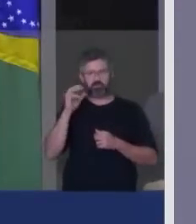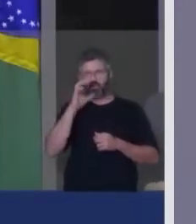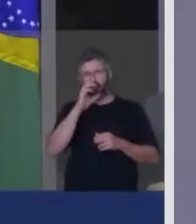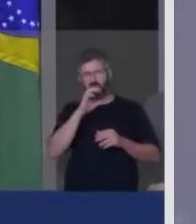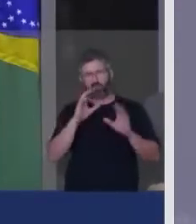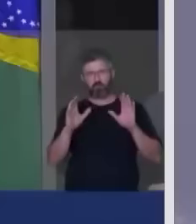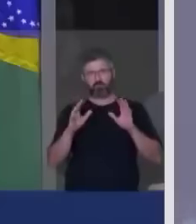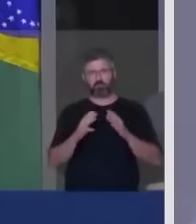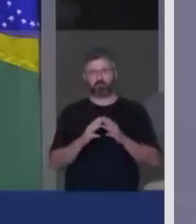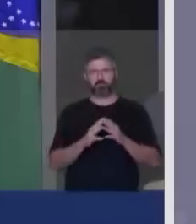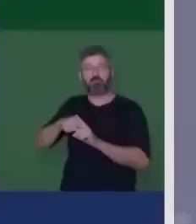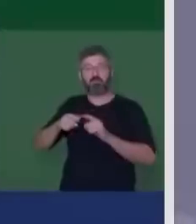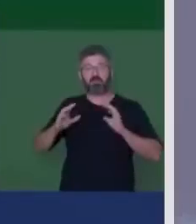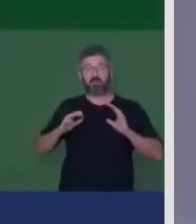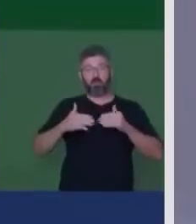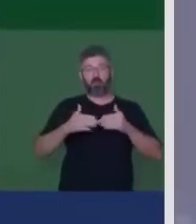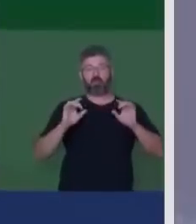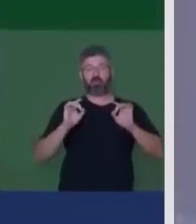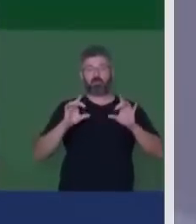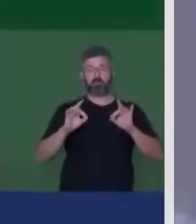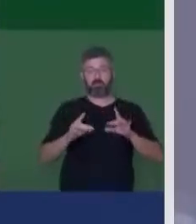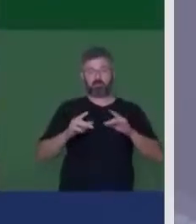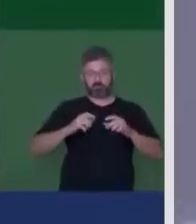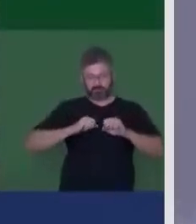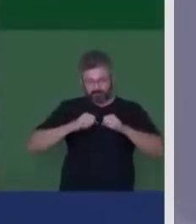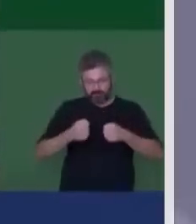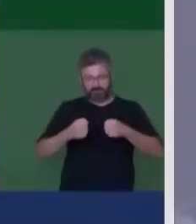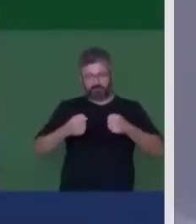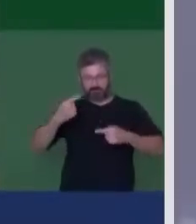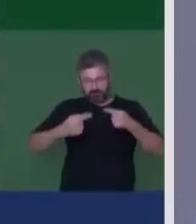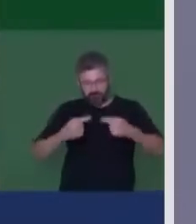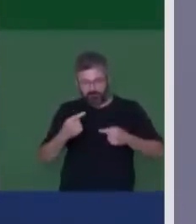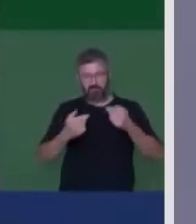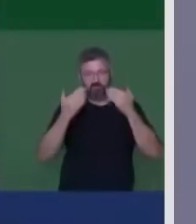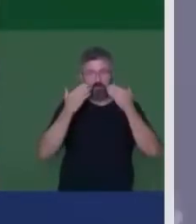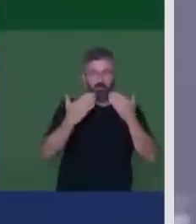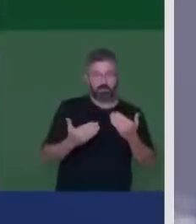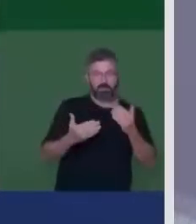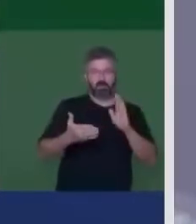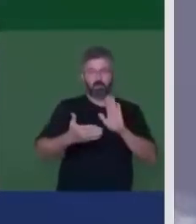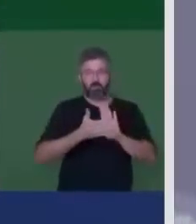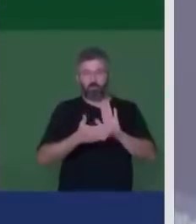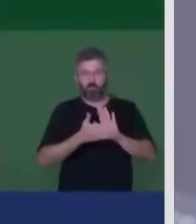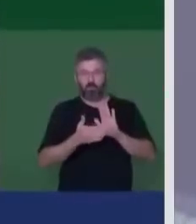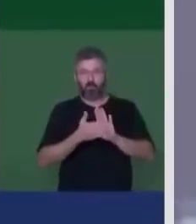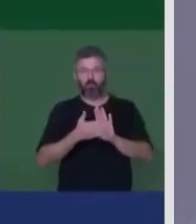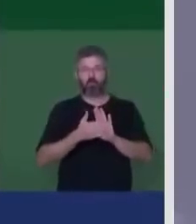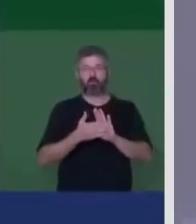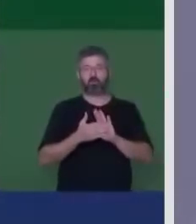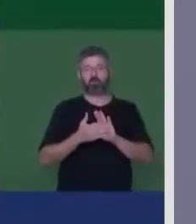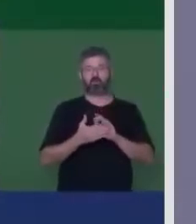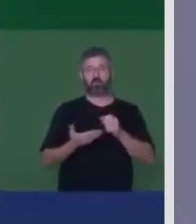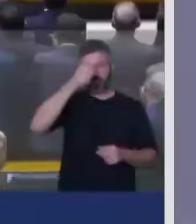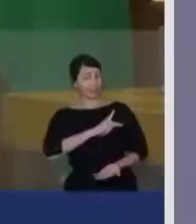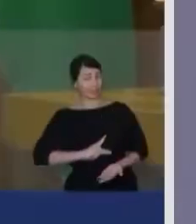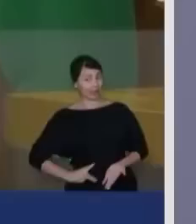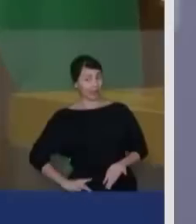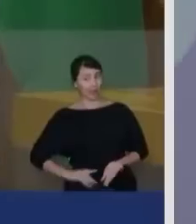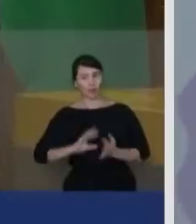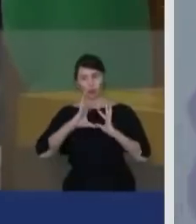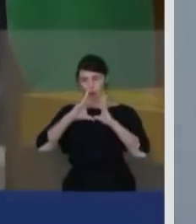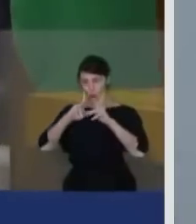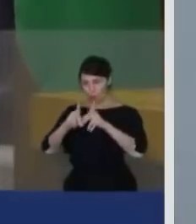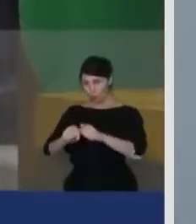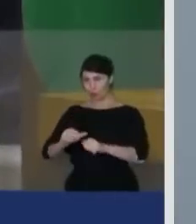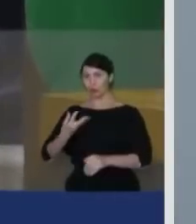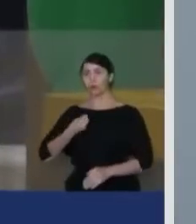relação a outros setores da economia brasileira, 40% de uma taxa de referência de IVA que a gente não conhece. E a minha pergunta